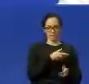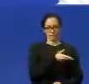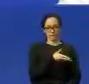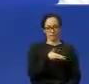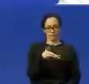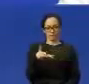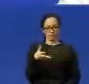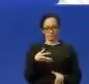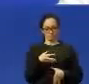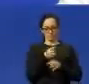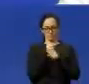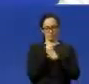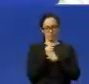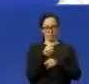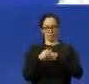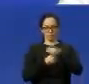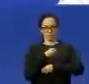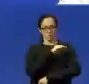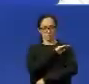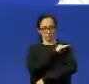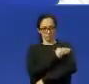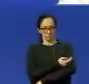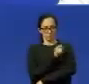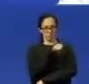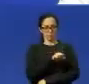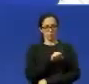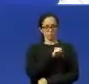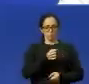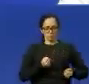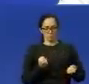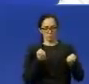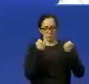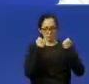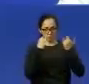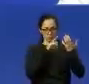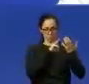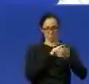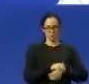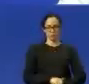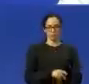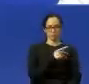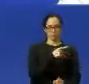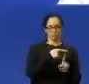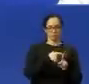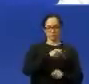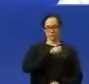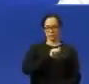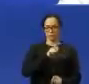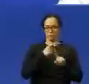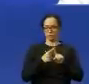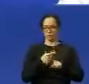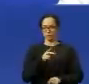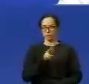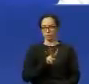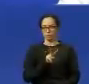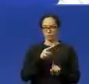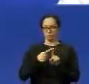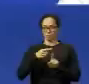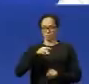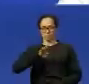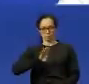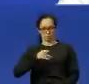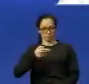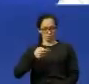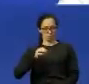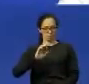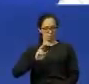velocidade de contração de um músculo ao ser submetido a um peso. E dá a equação P mais A vezes V mais B igual a